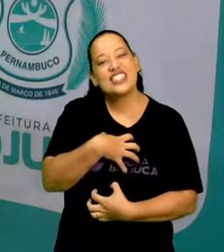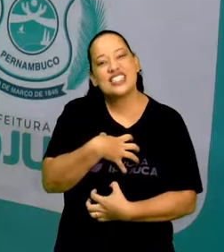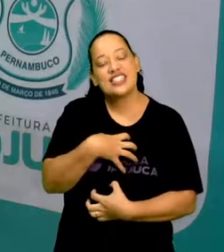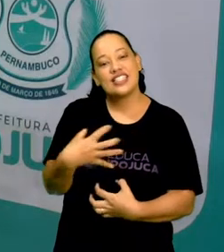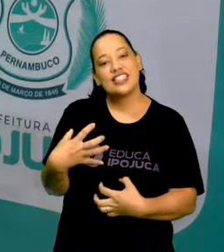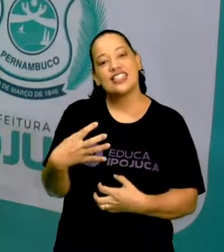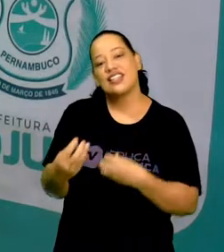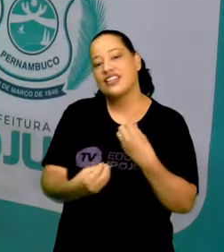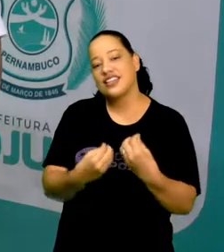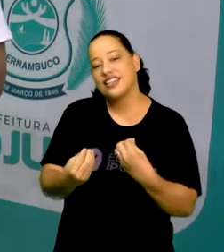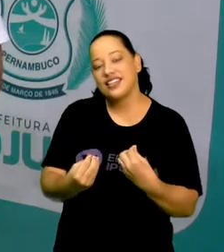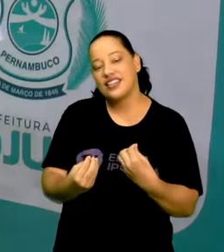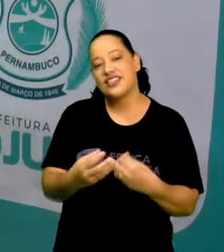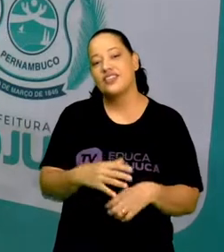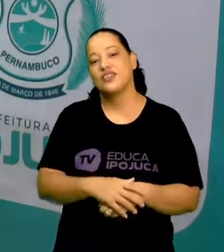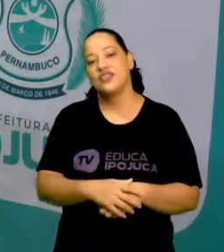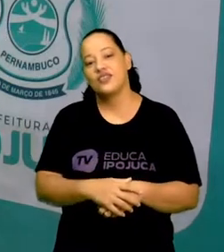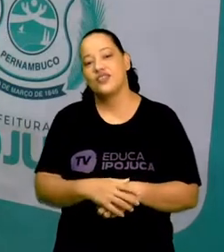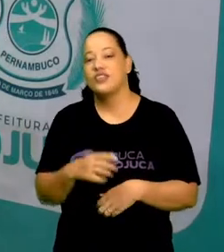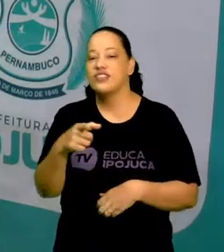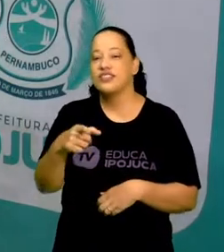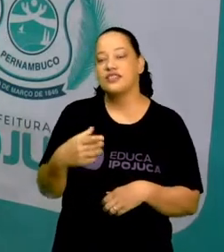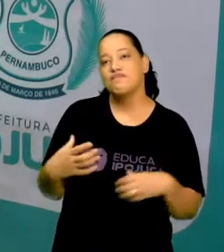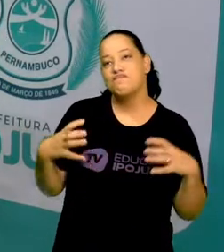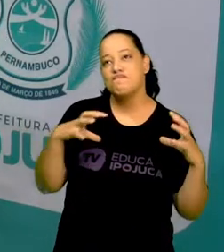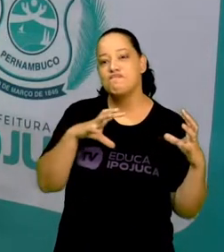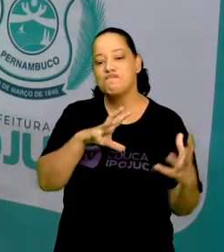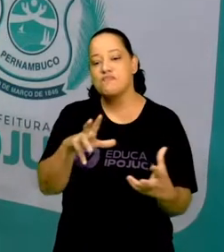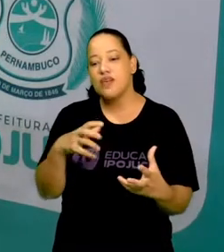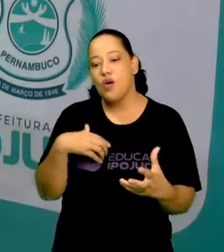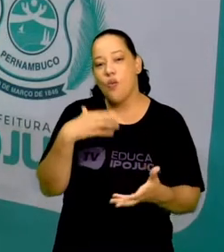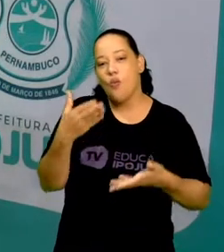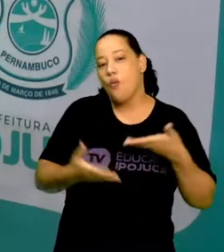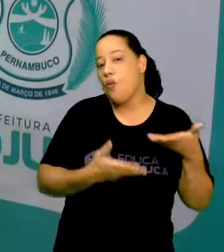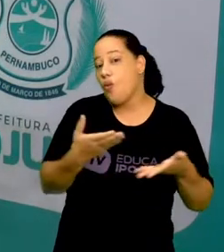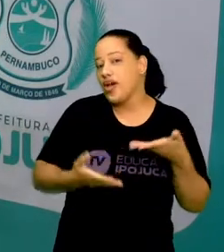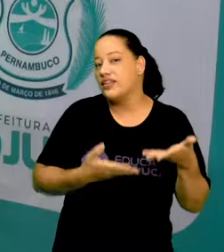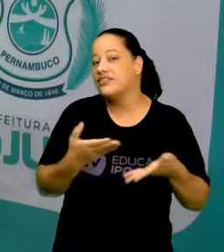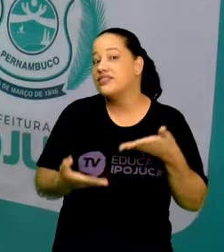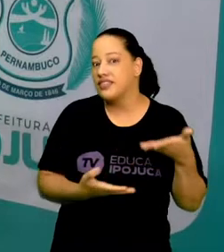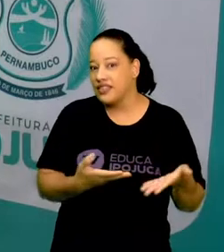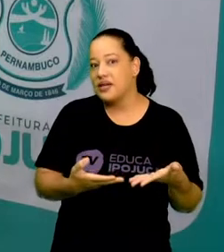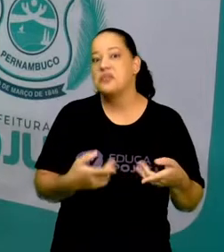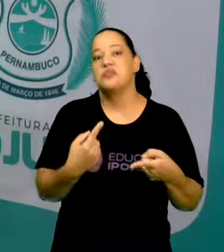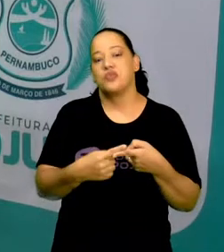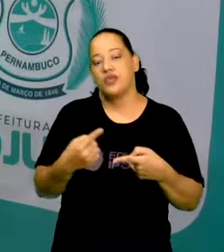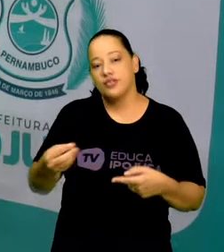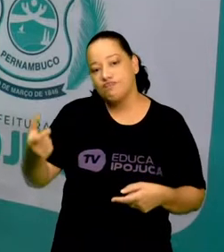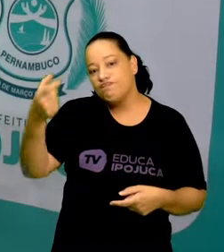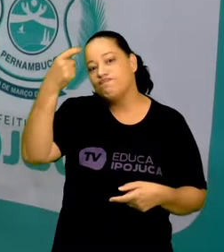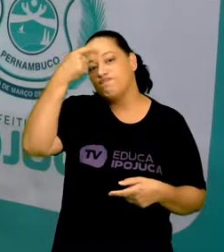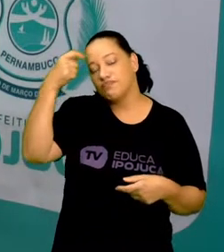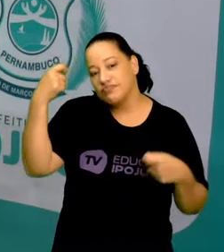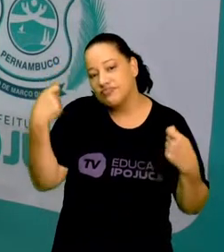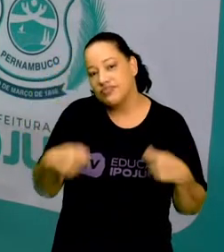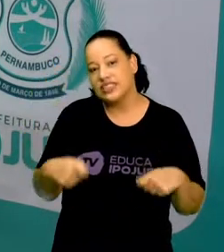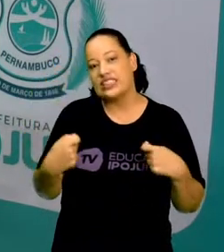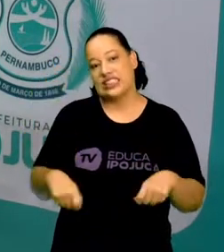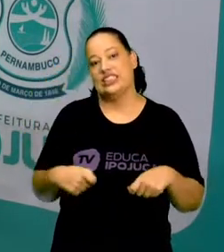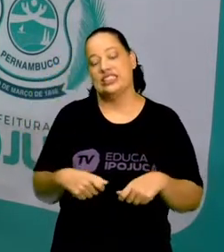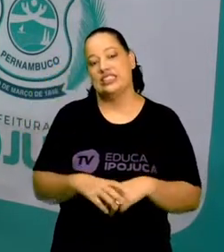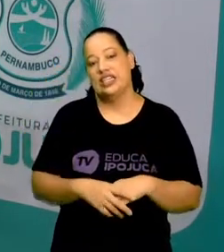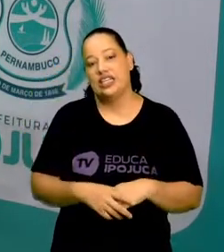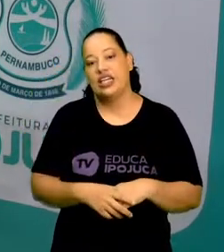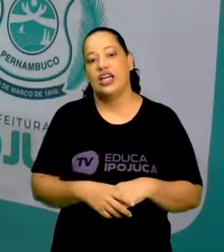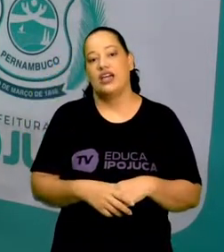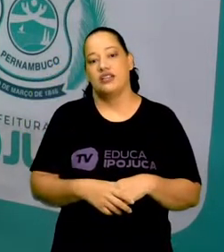próximo ao ter que cuidar dele? Porque é essa consciência que devemos ter. É olhar para